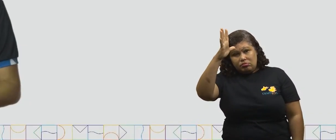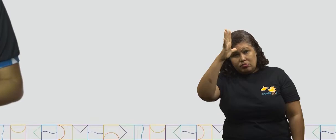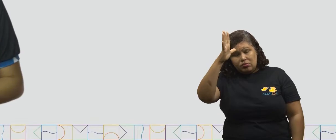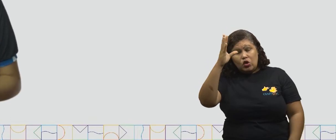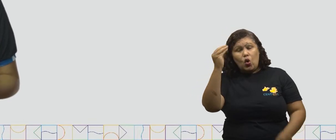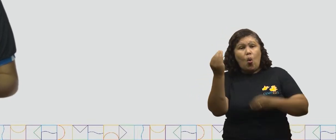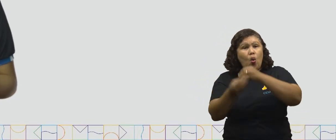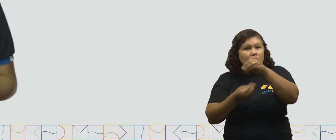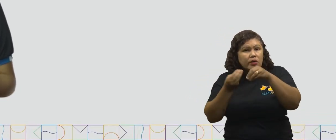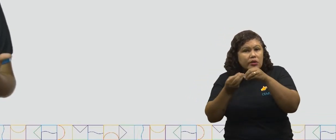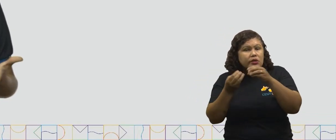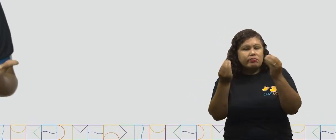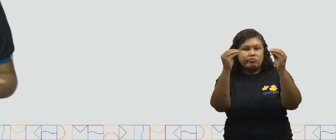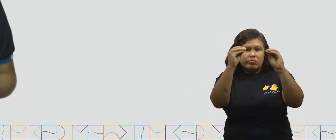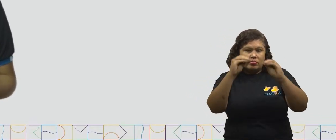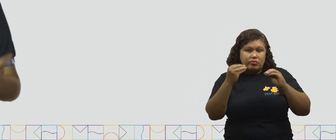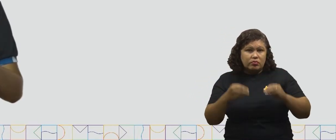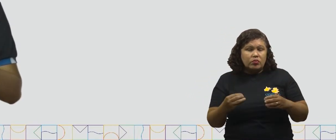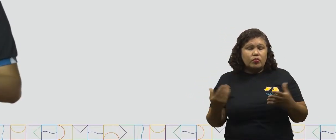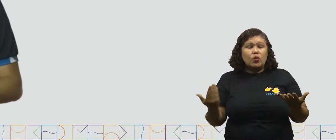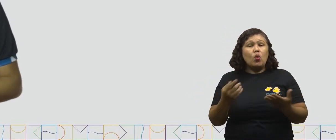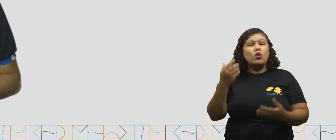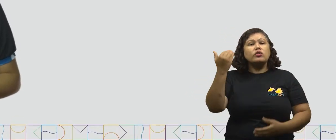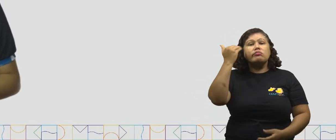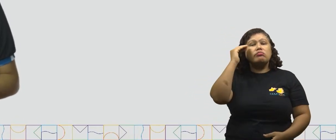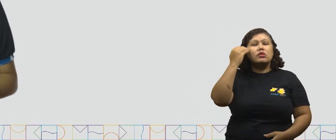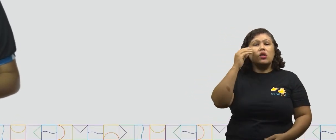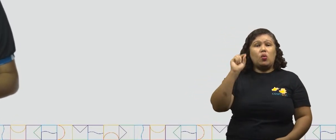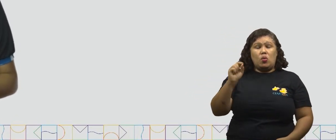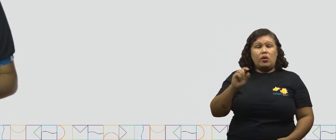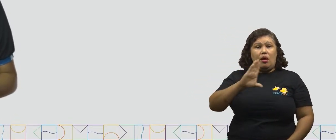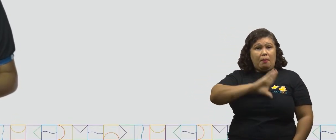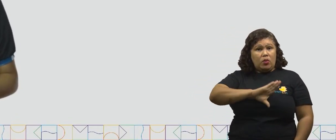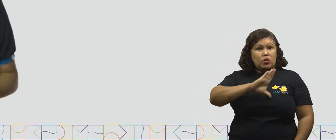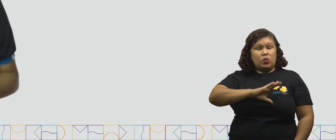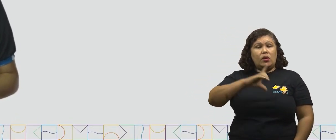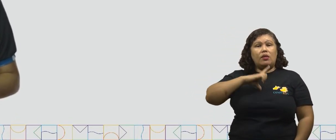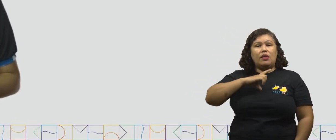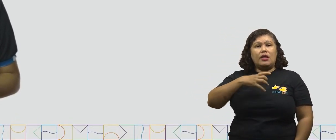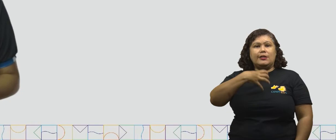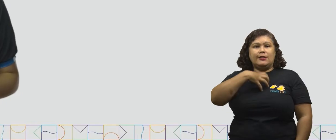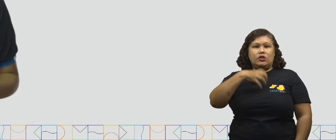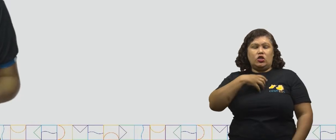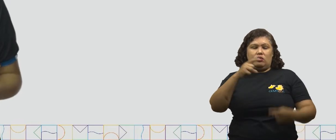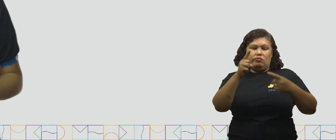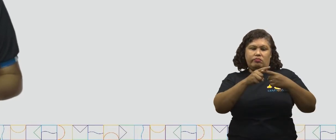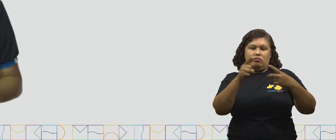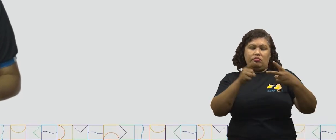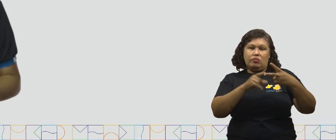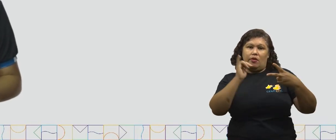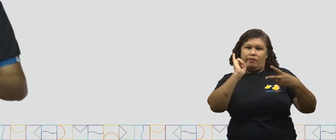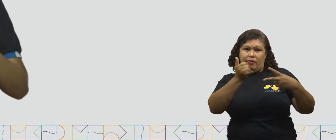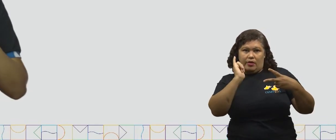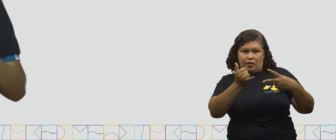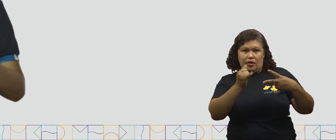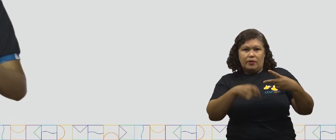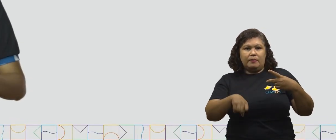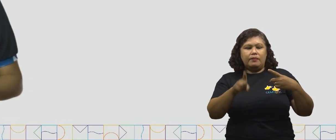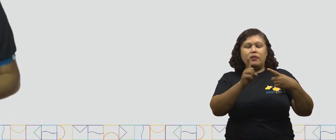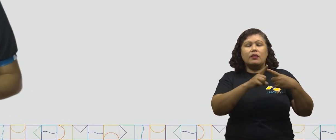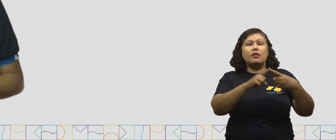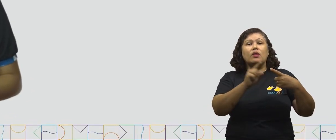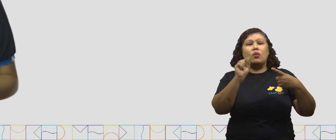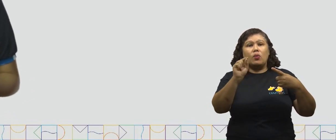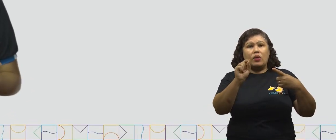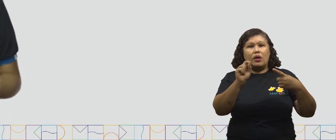A aula de hoje foi para entendermos que na língua portuguesa temos 2 formas de indicar a fala de uma personagem. A